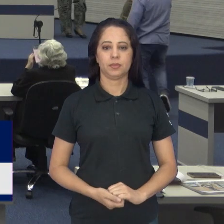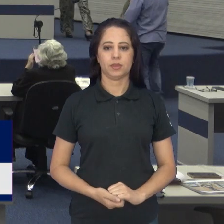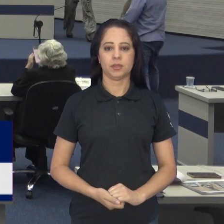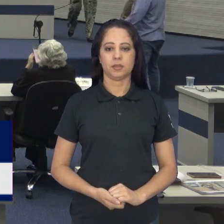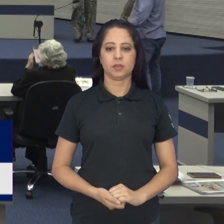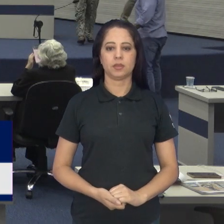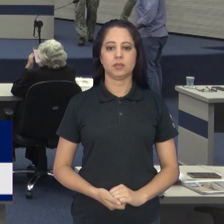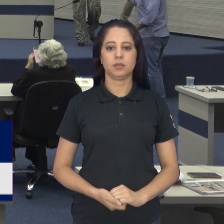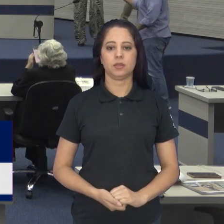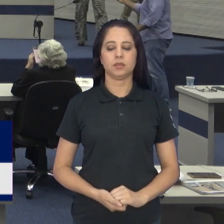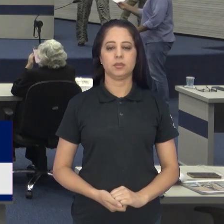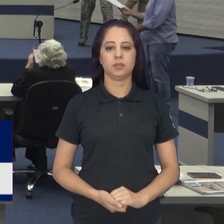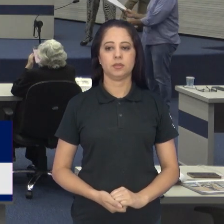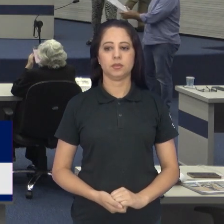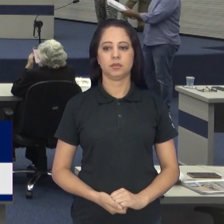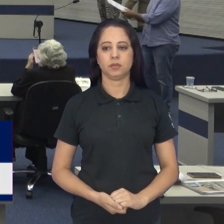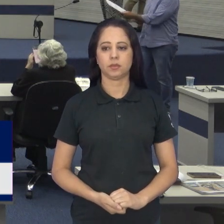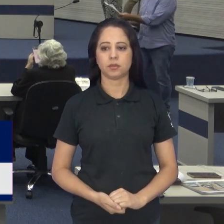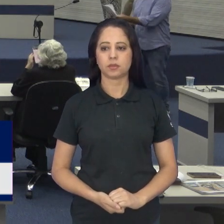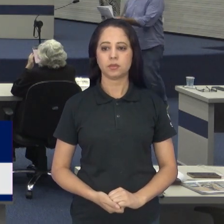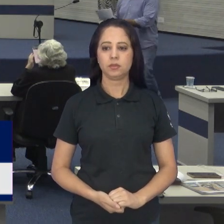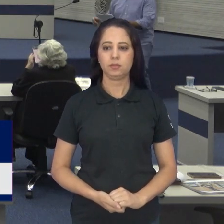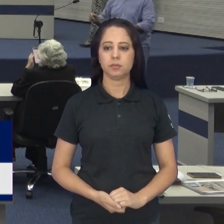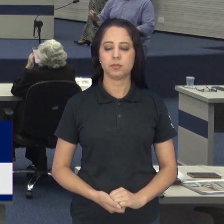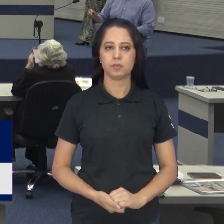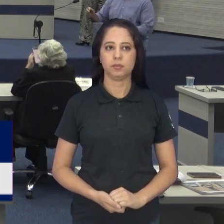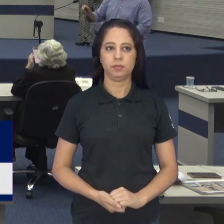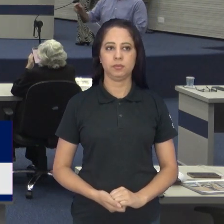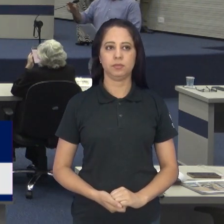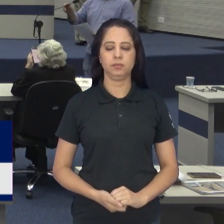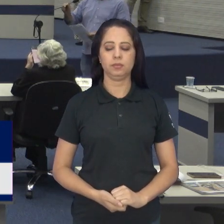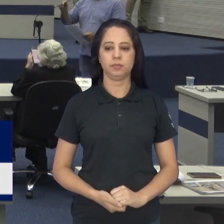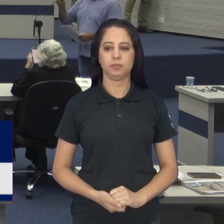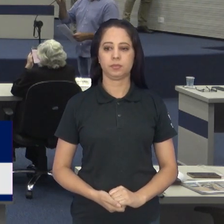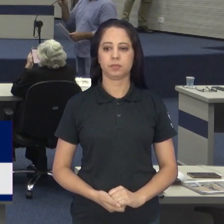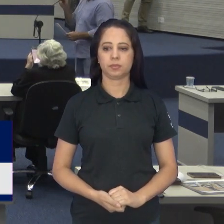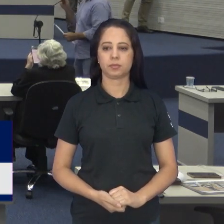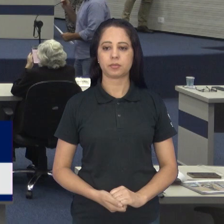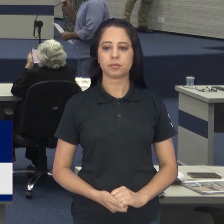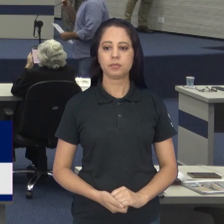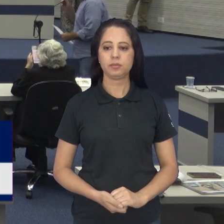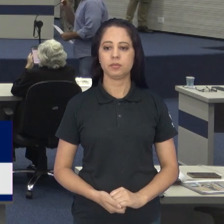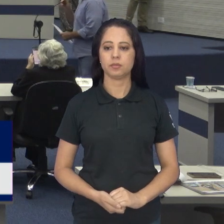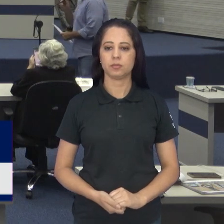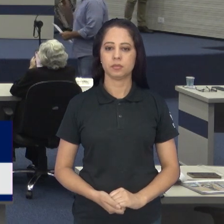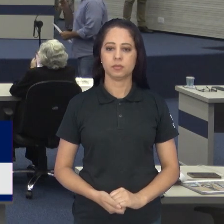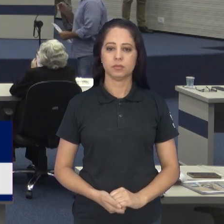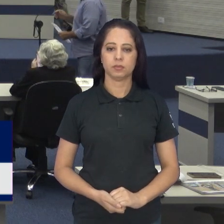Não.